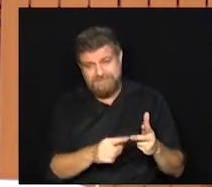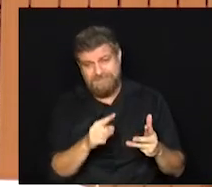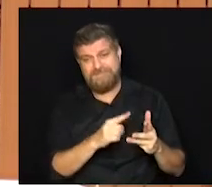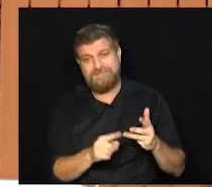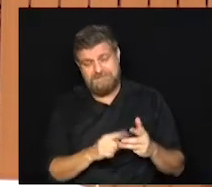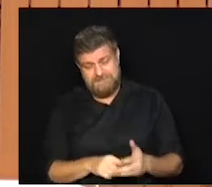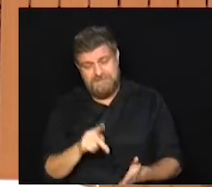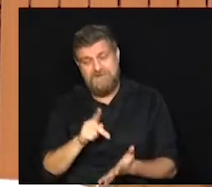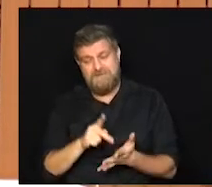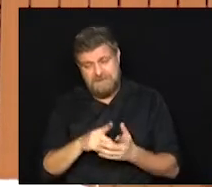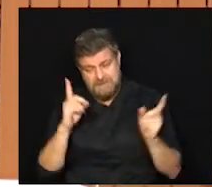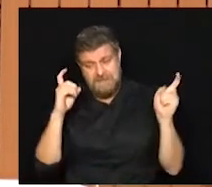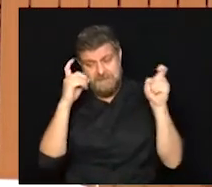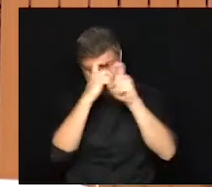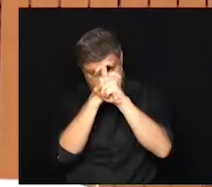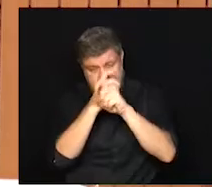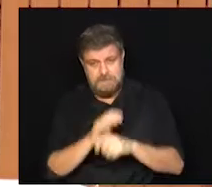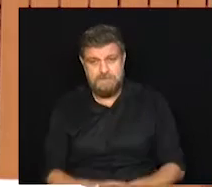realmente. E assim,